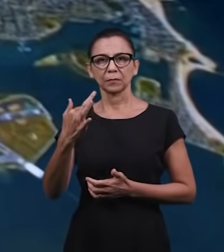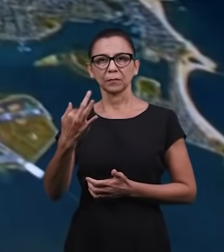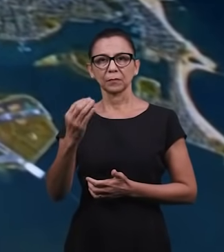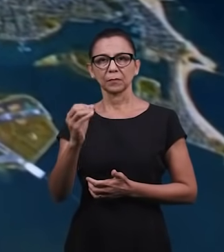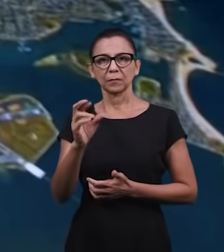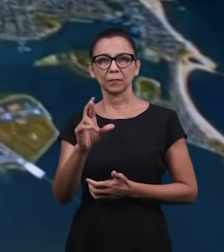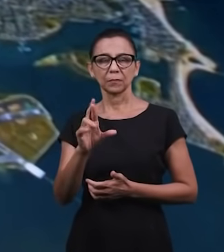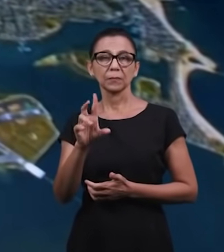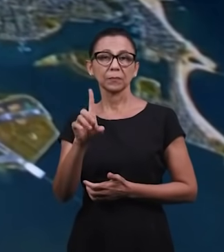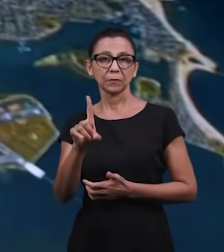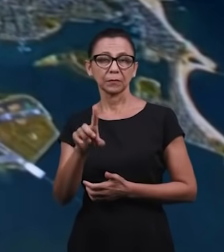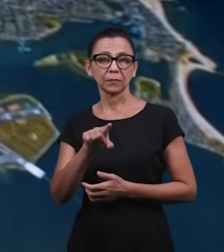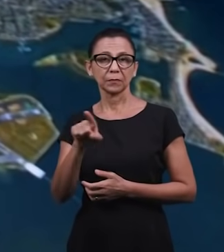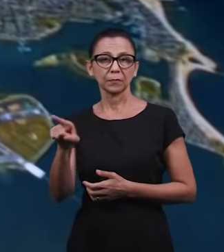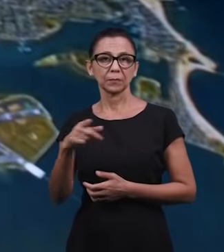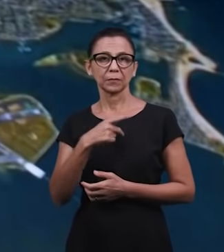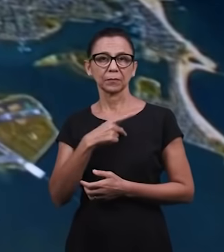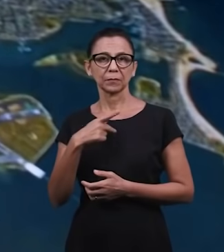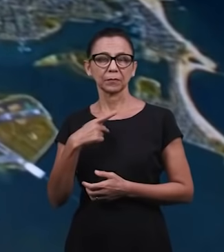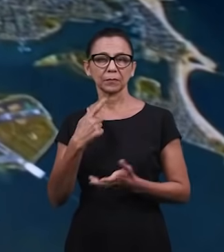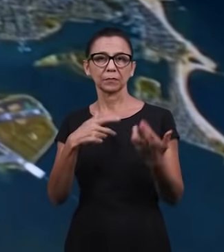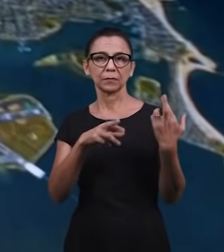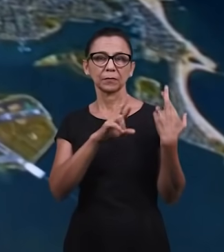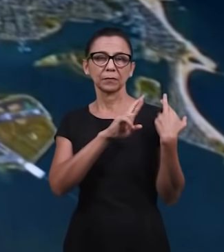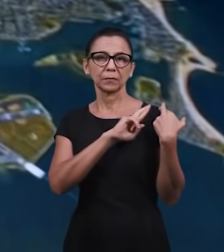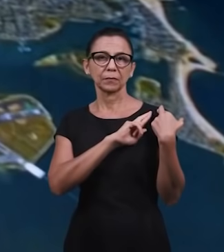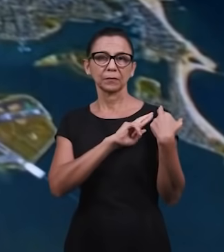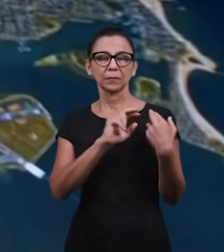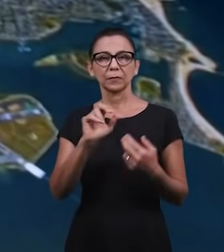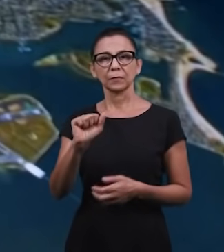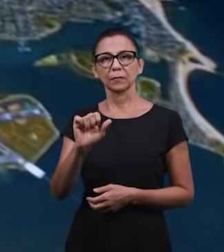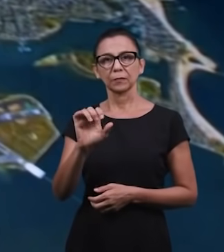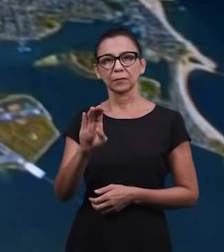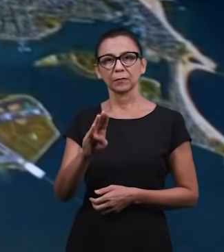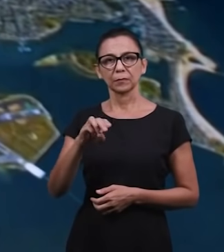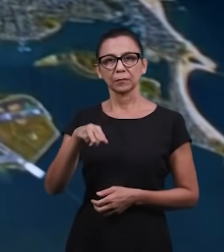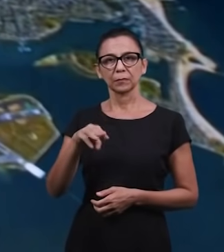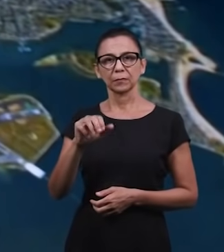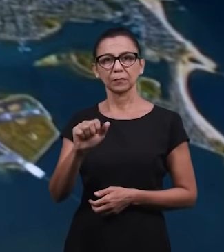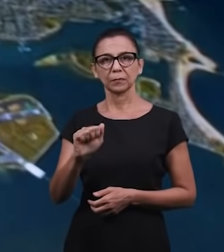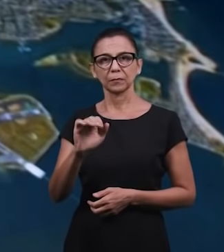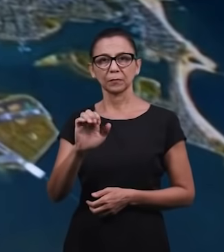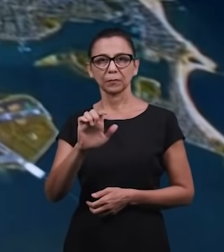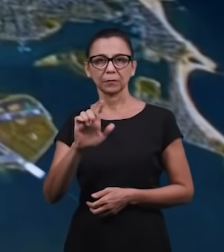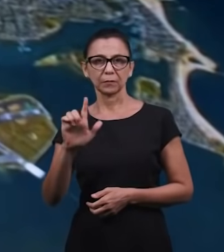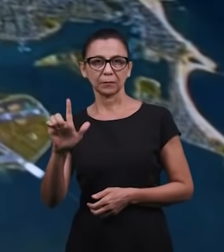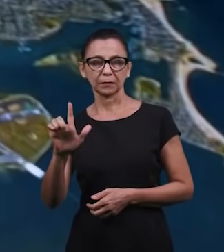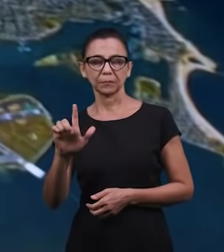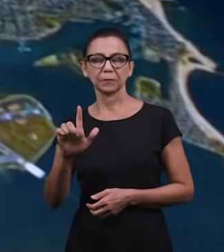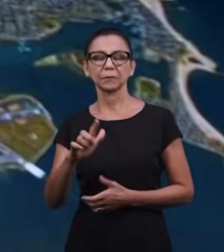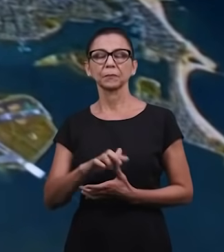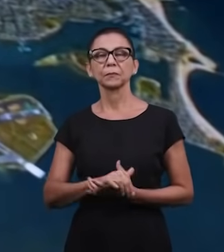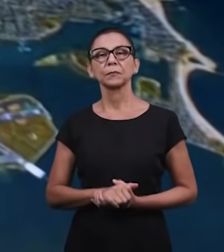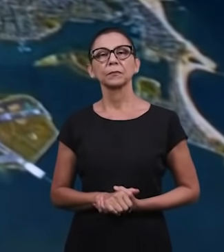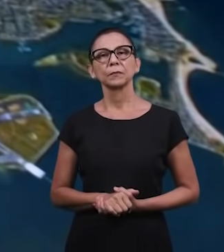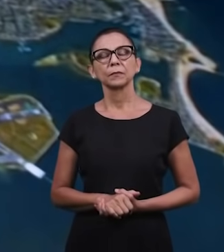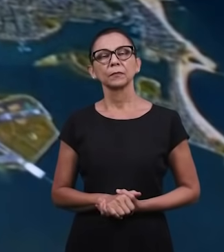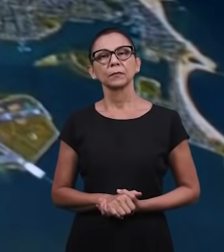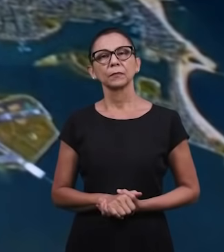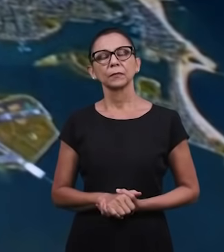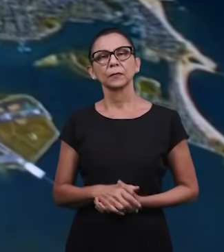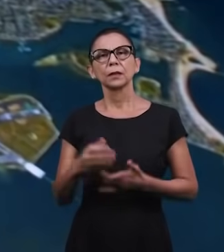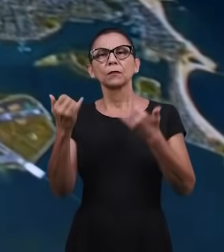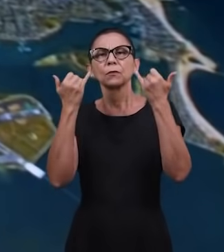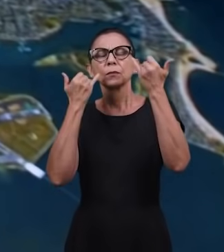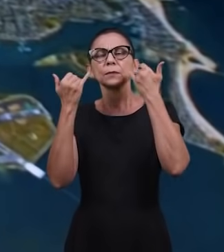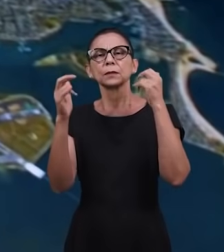dissemos, o pastor responsável é o nosso companheiro Abimael, o pastor Abimael Pisoni. E nós vamos receber agora algumas